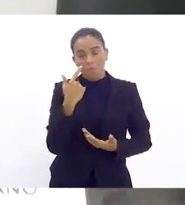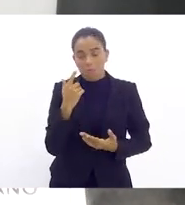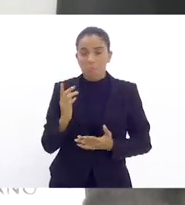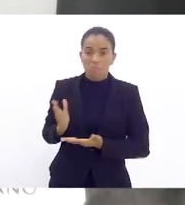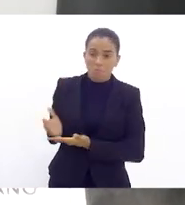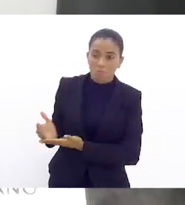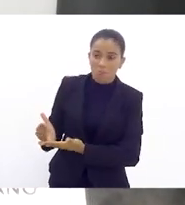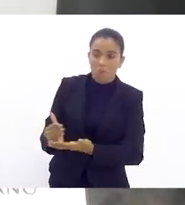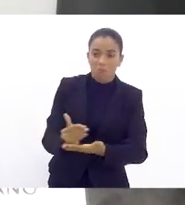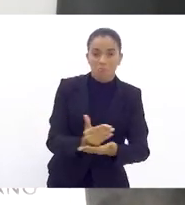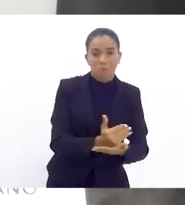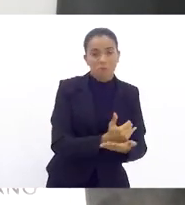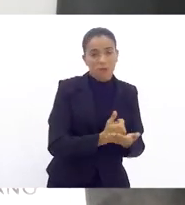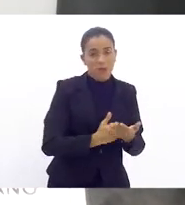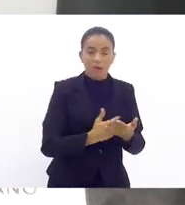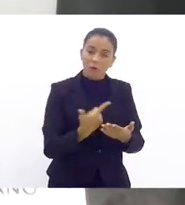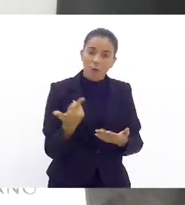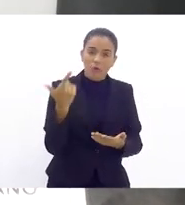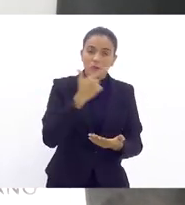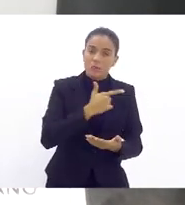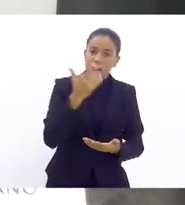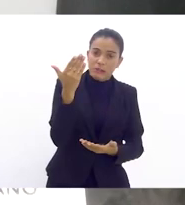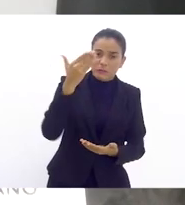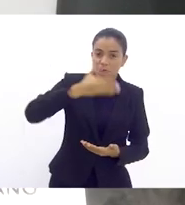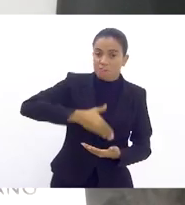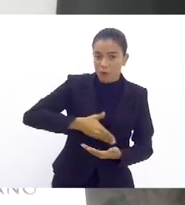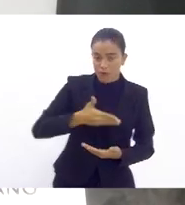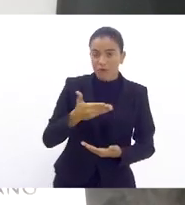fosse representativo e desse para ter